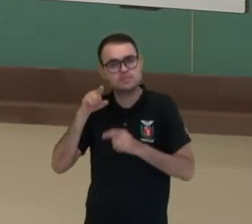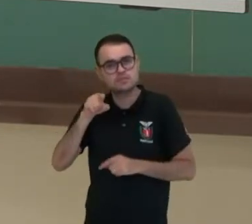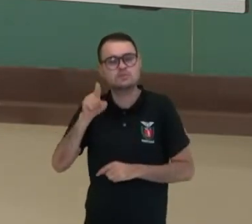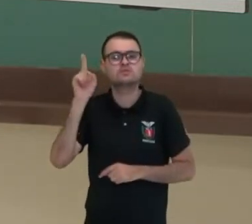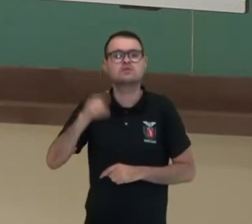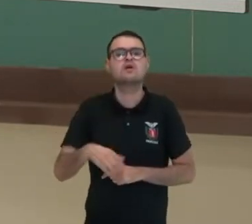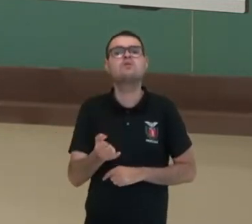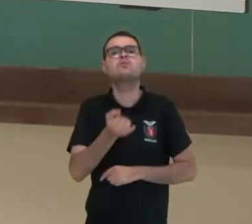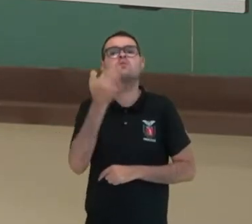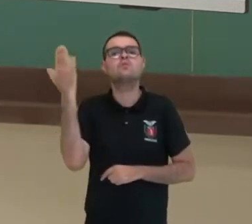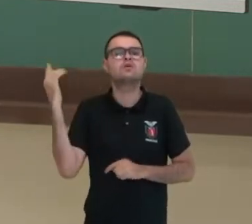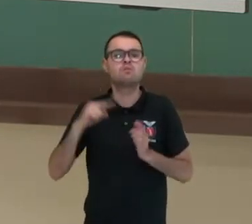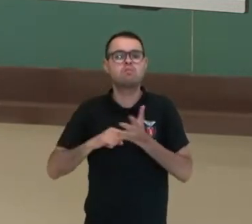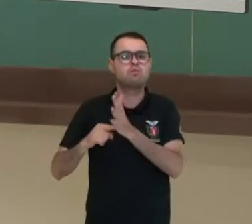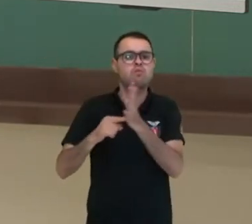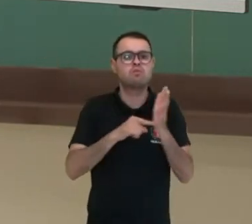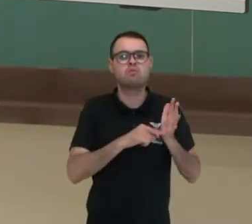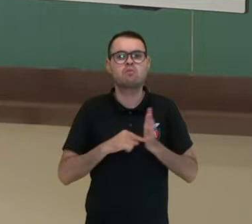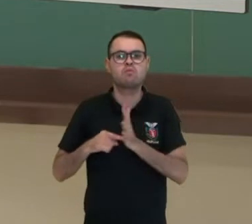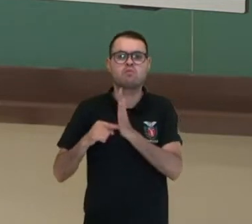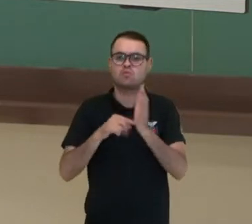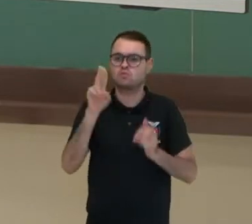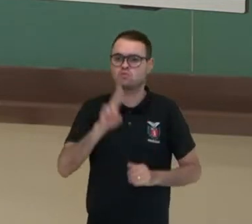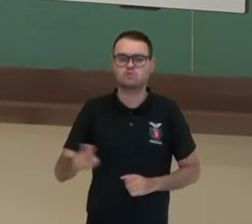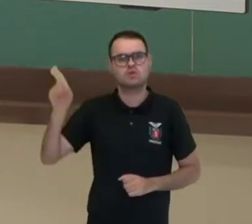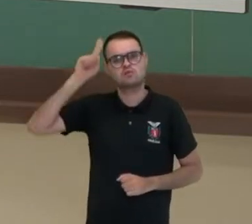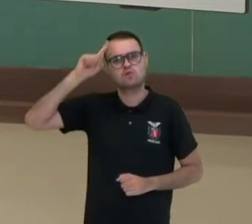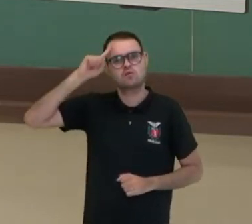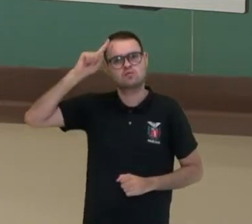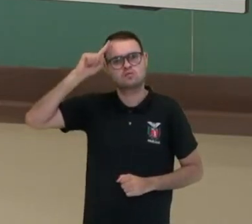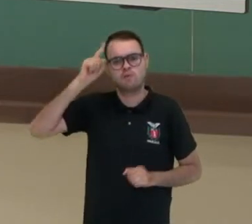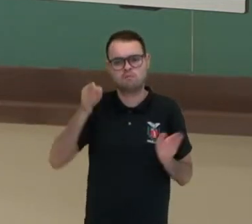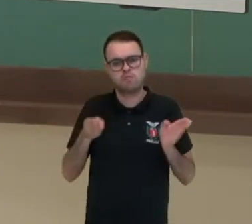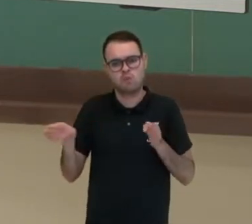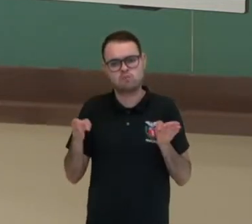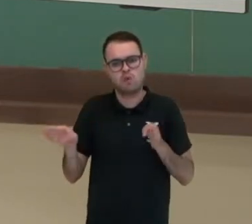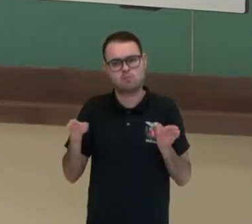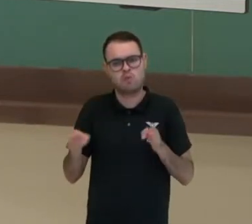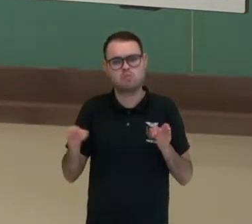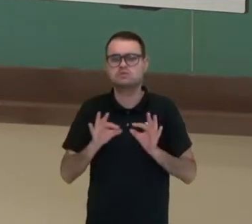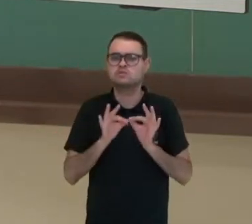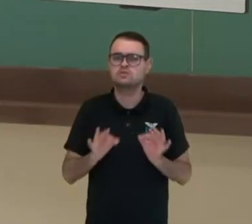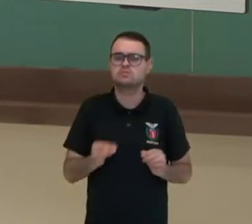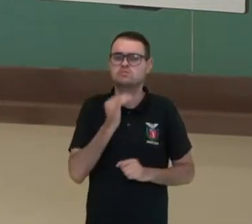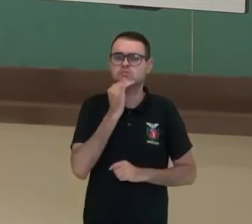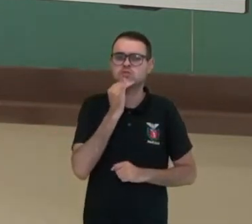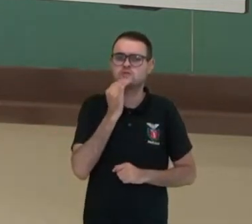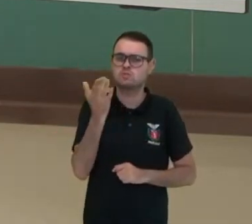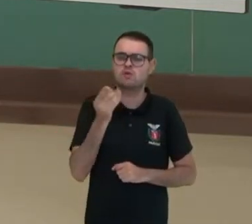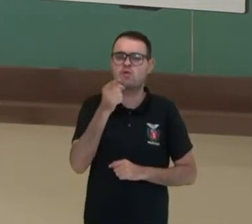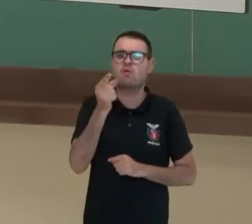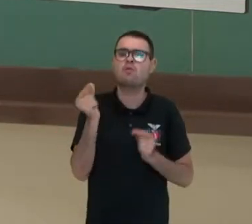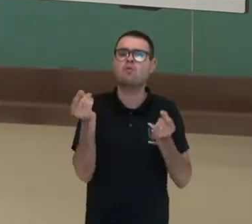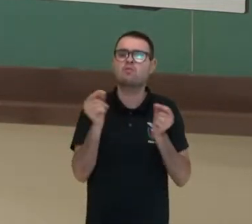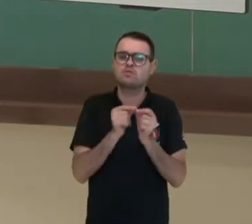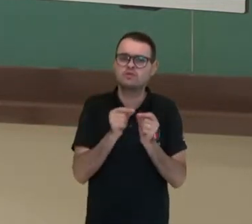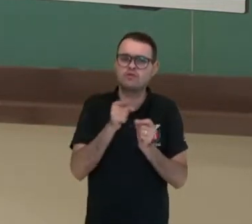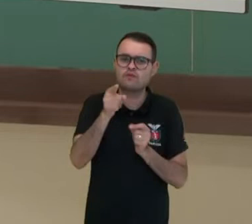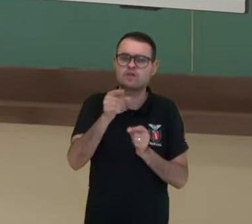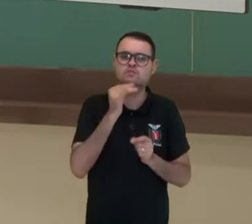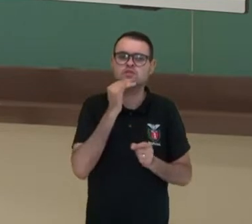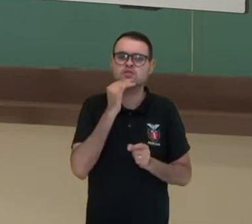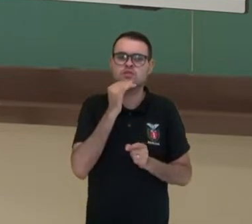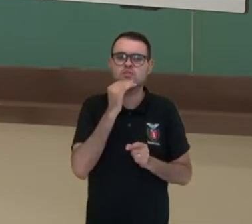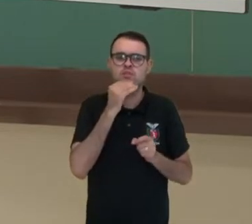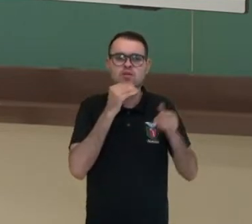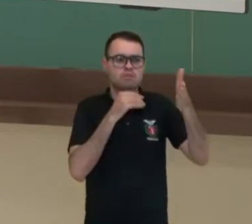quantas máquinas as pessoas não usam por dia para fazer até funções bastante simples. Como que você faz um furo numa